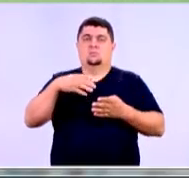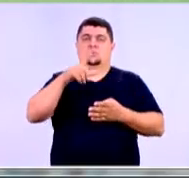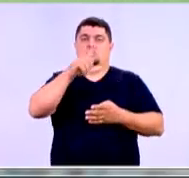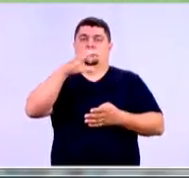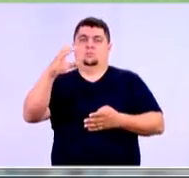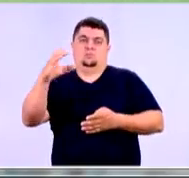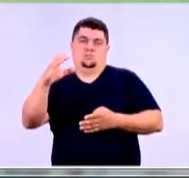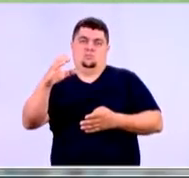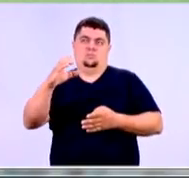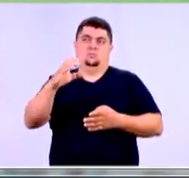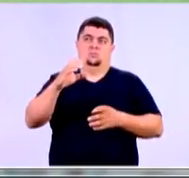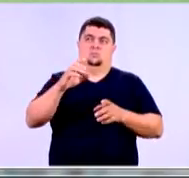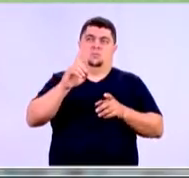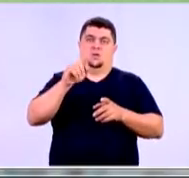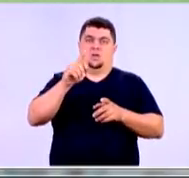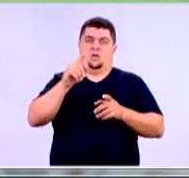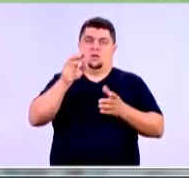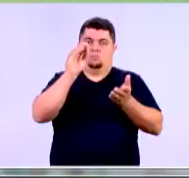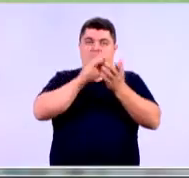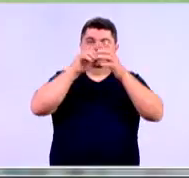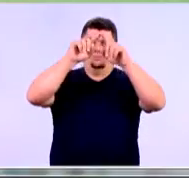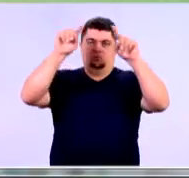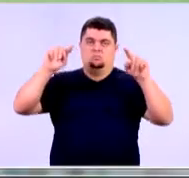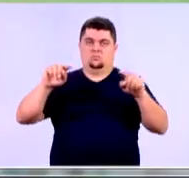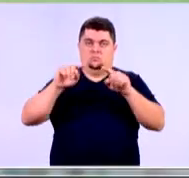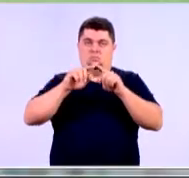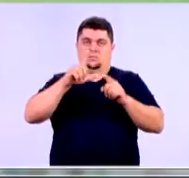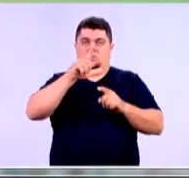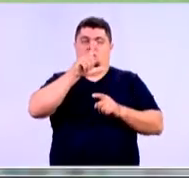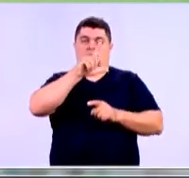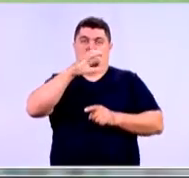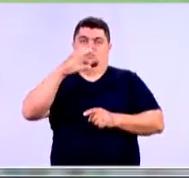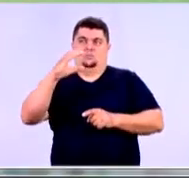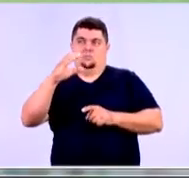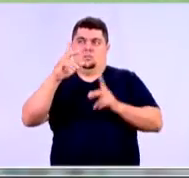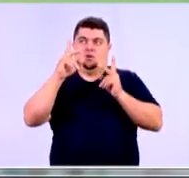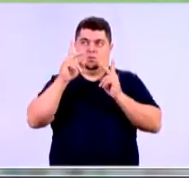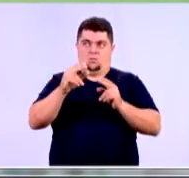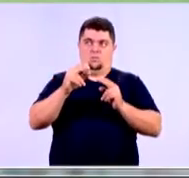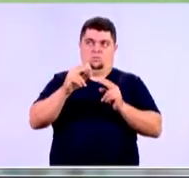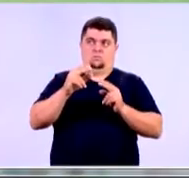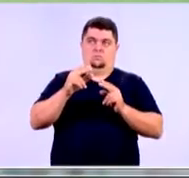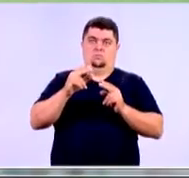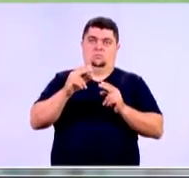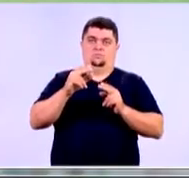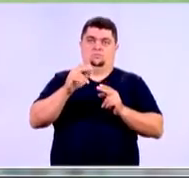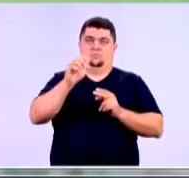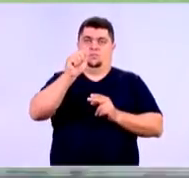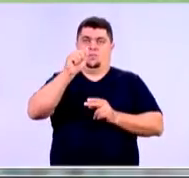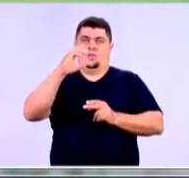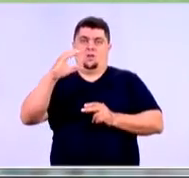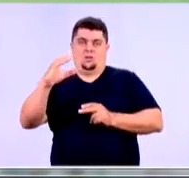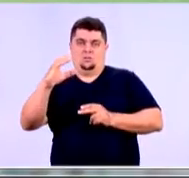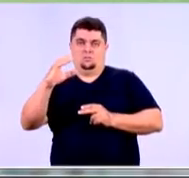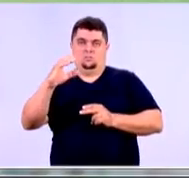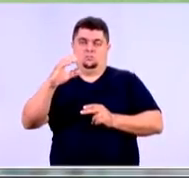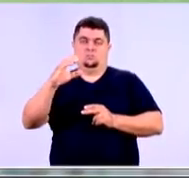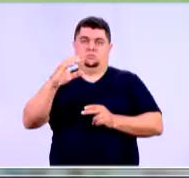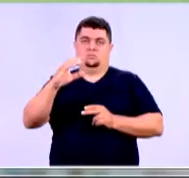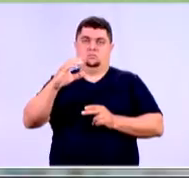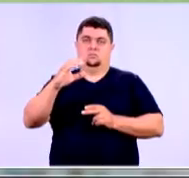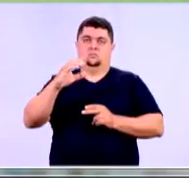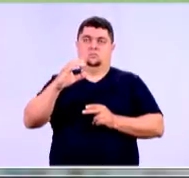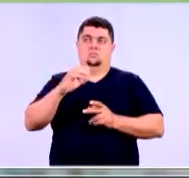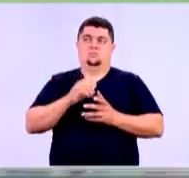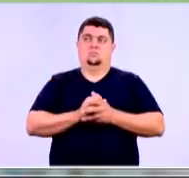liquidez corrente é dada pela fórmula liquidez corrente é igual ao ativo circulante